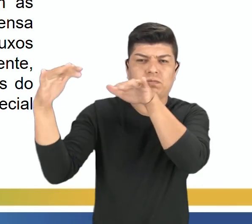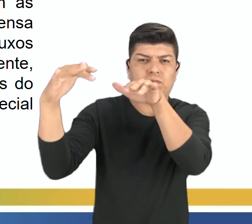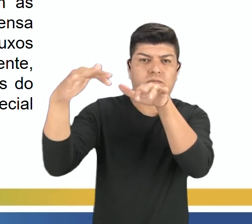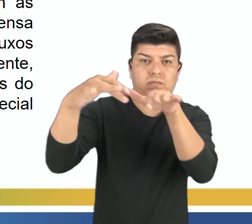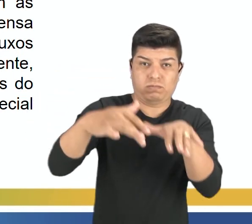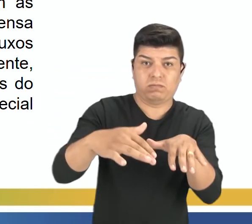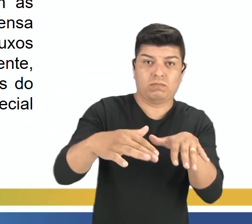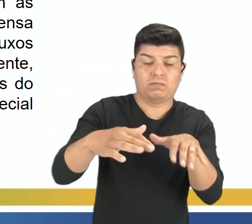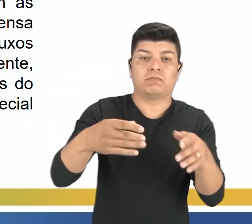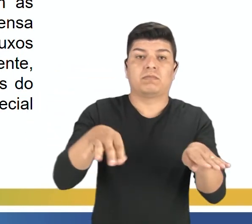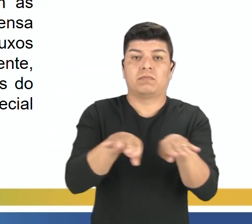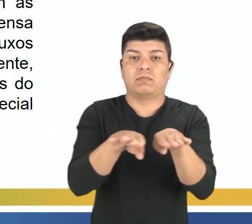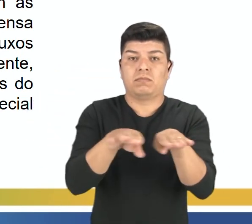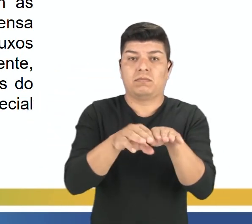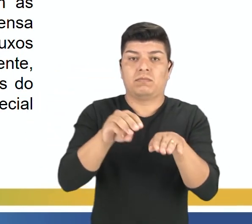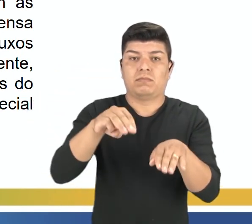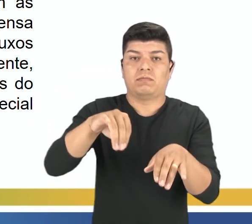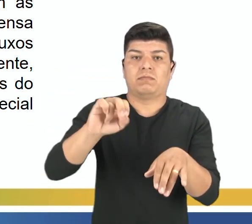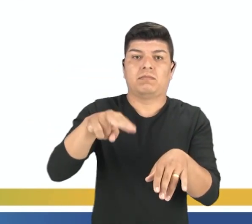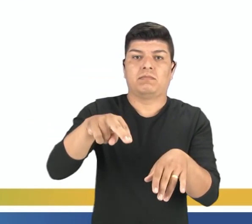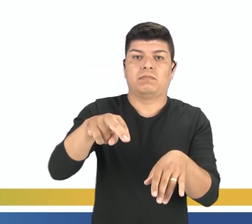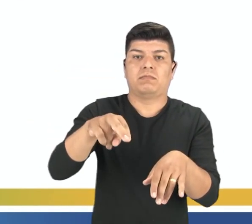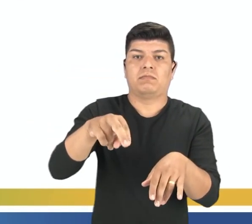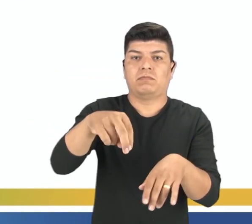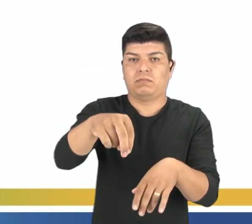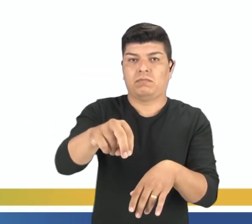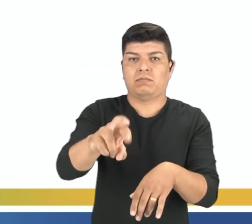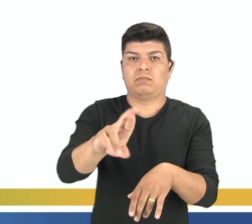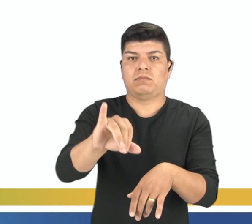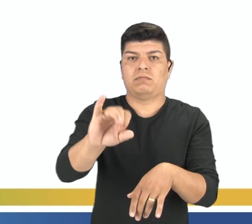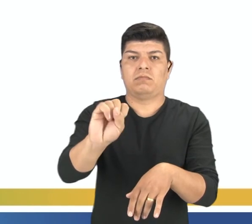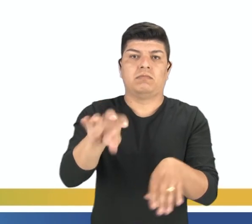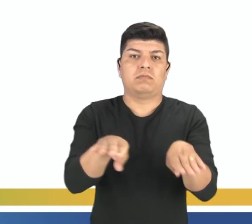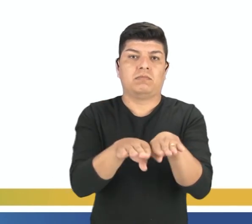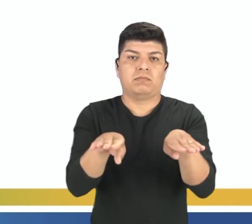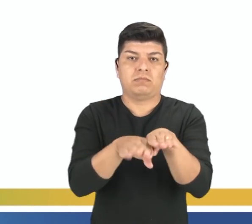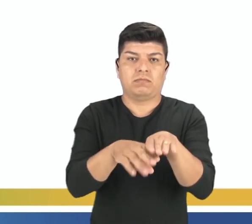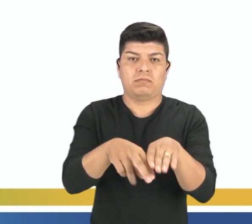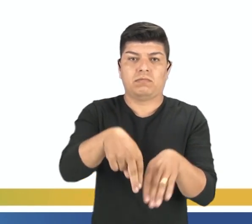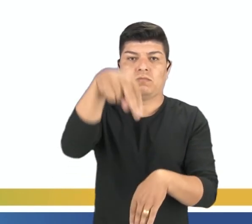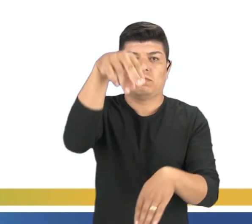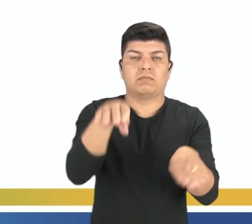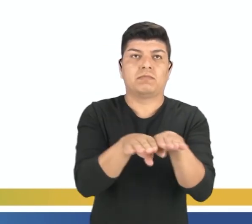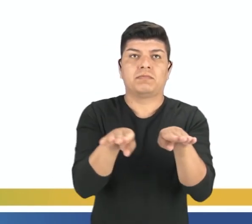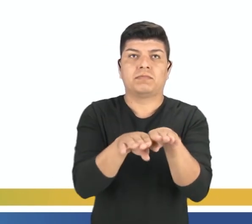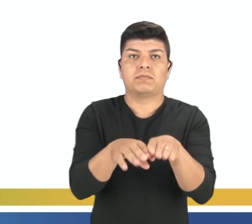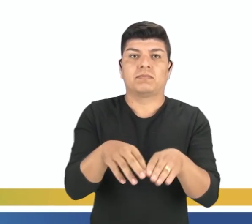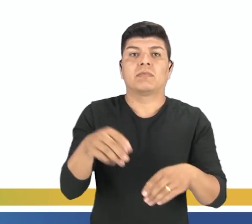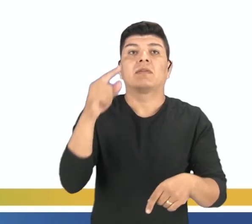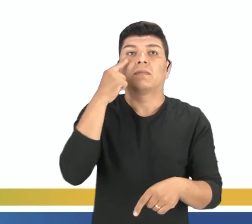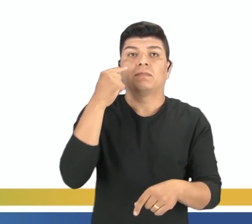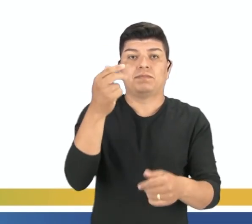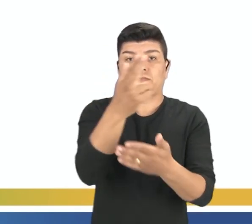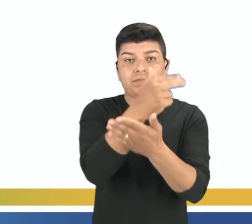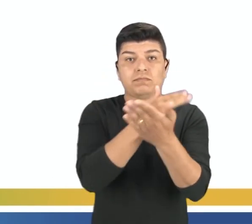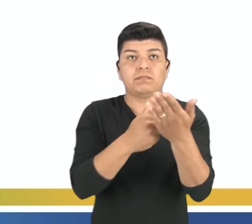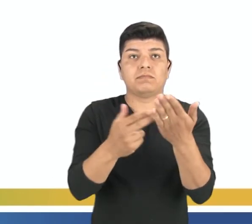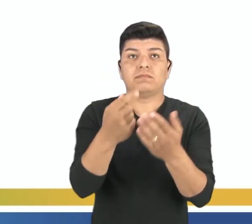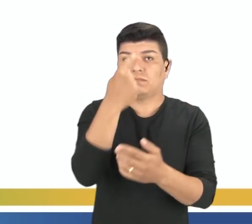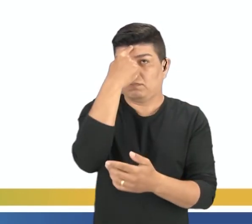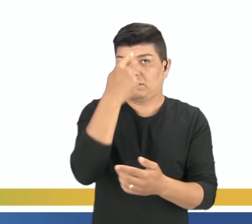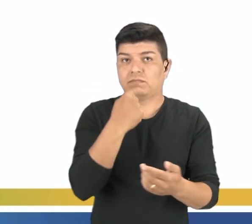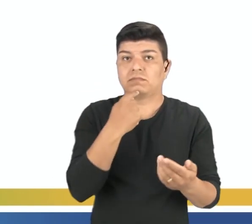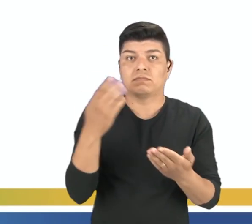em especial mineiros e nordestinos. Nesse mapa, vocês podem observar como